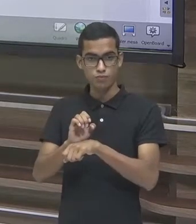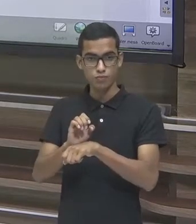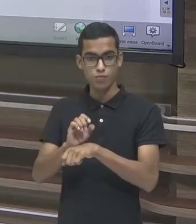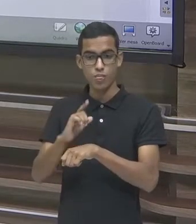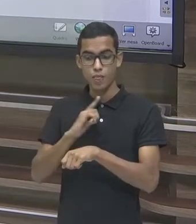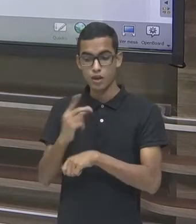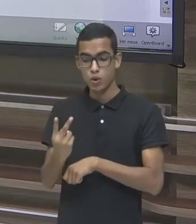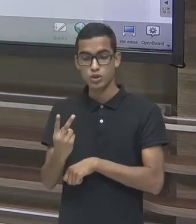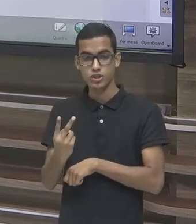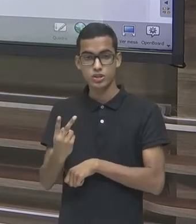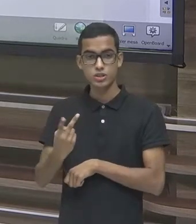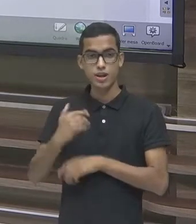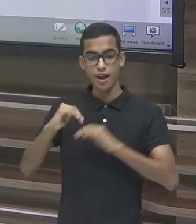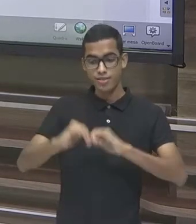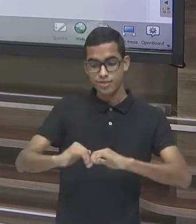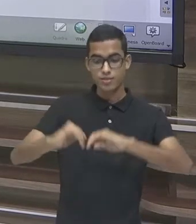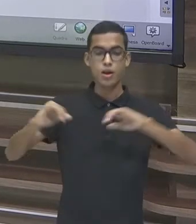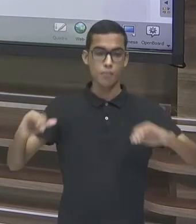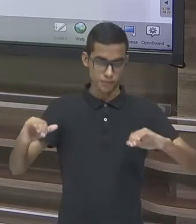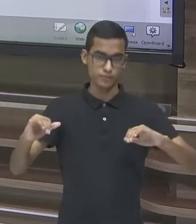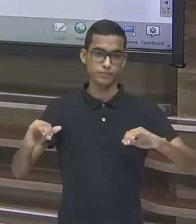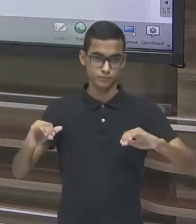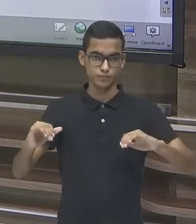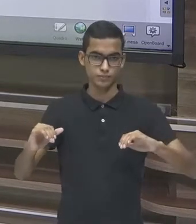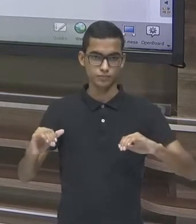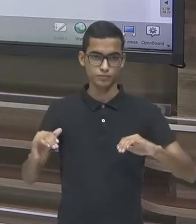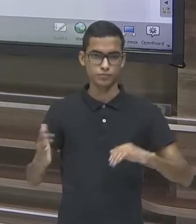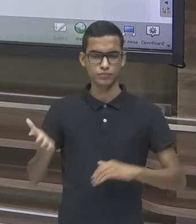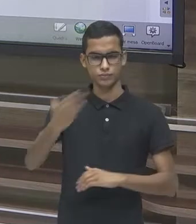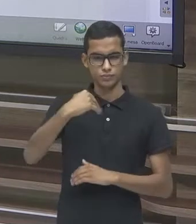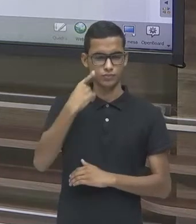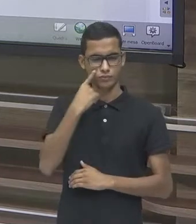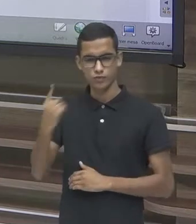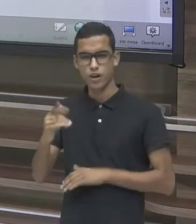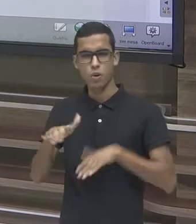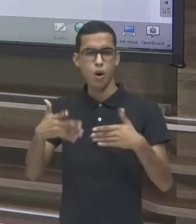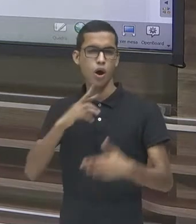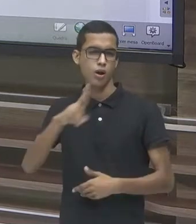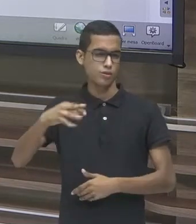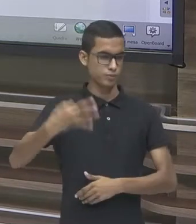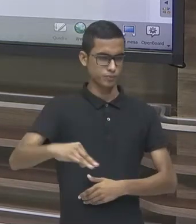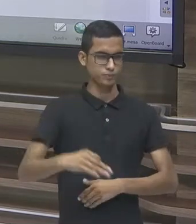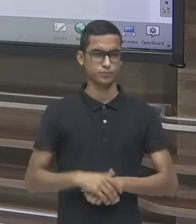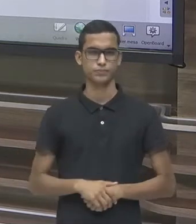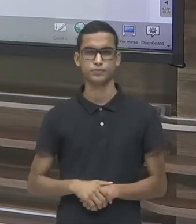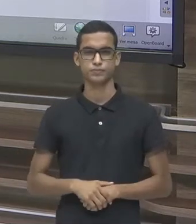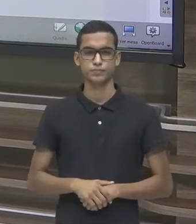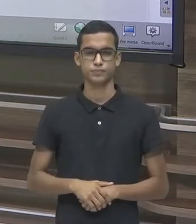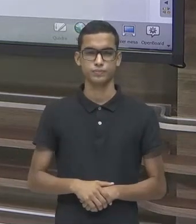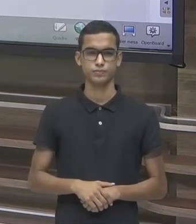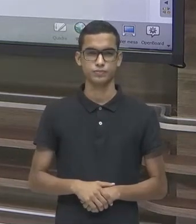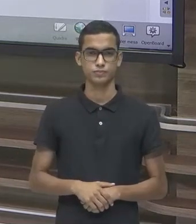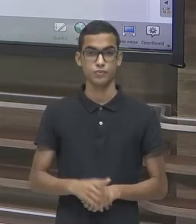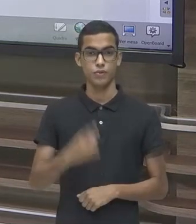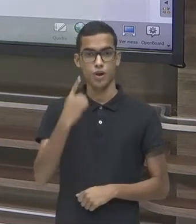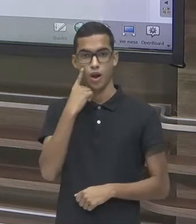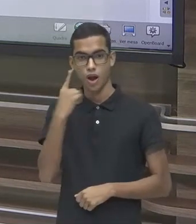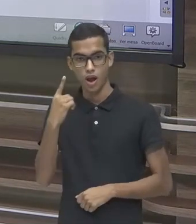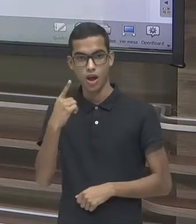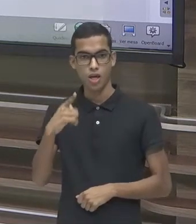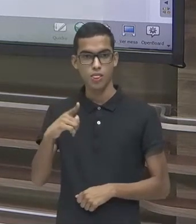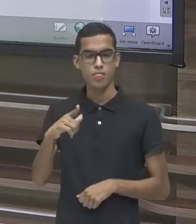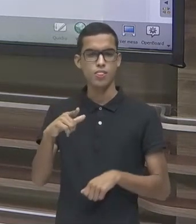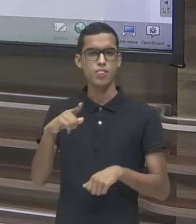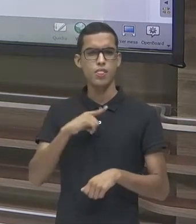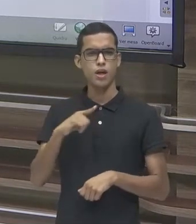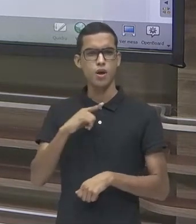esse país, é que vão estar separados. Vamos verificar então qual seria a resposta correta? Opa, a gente tem uma participação